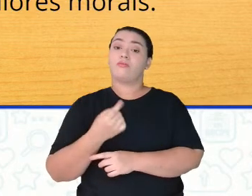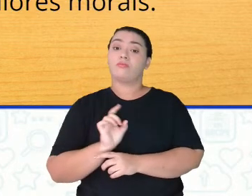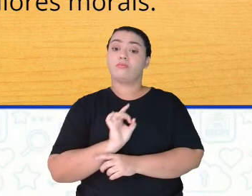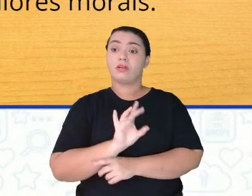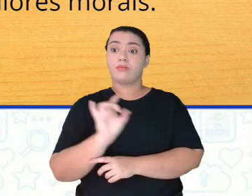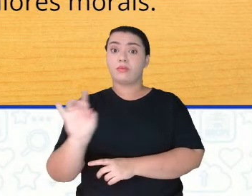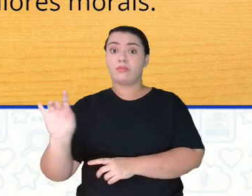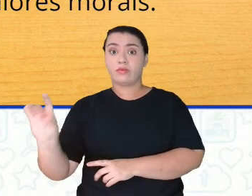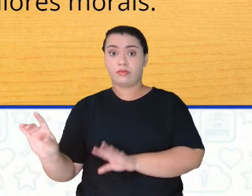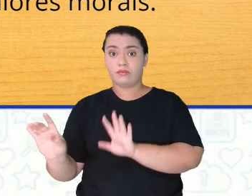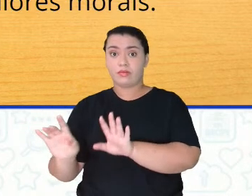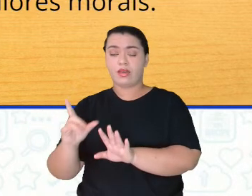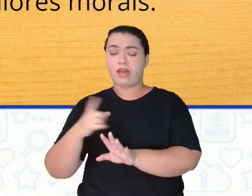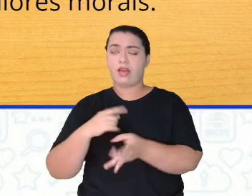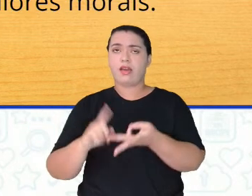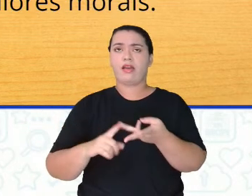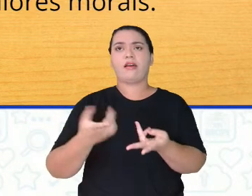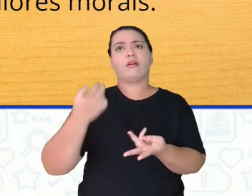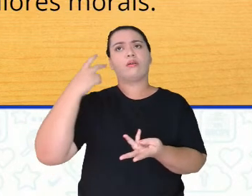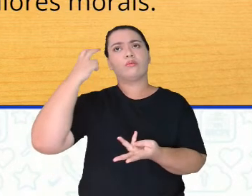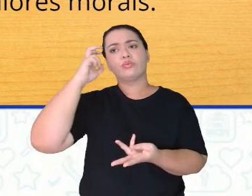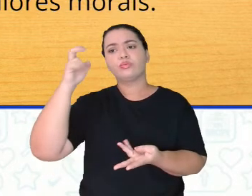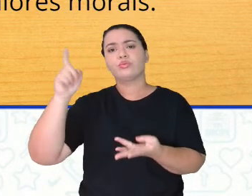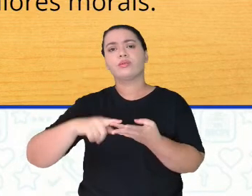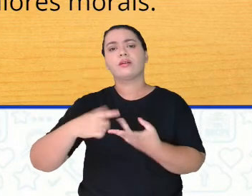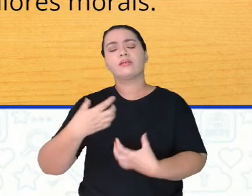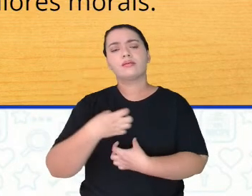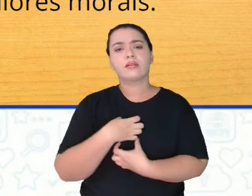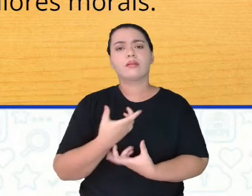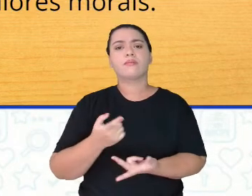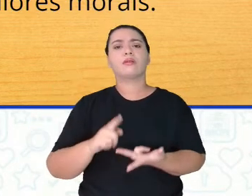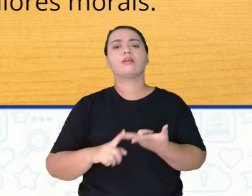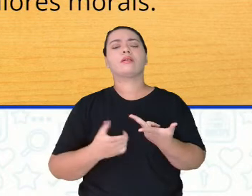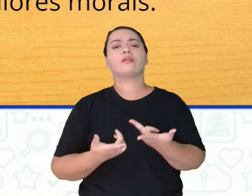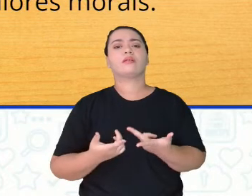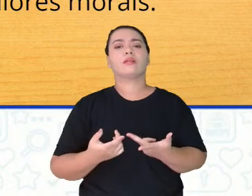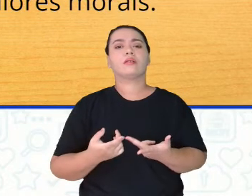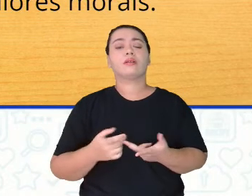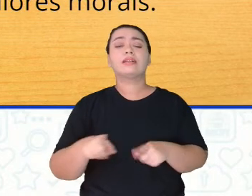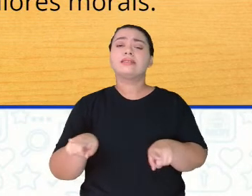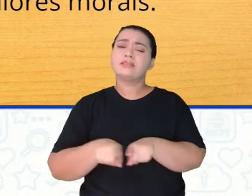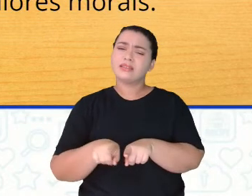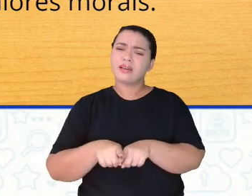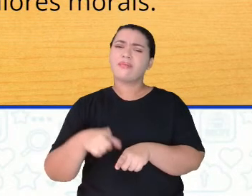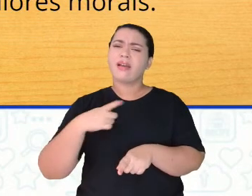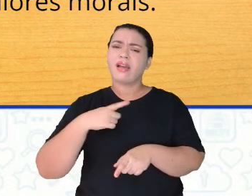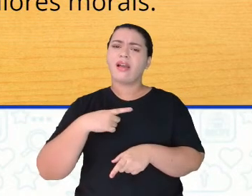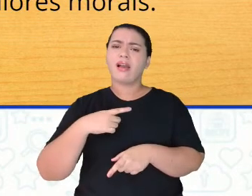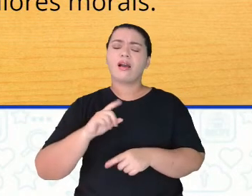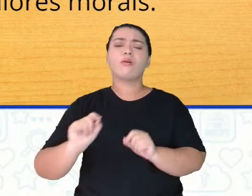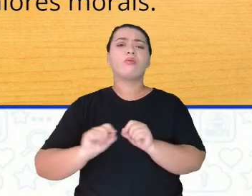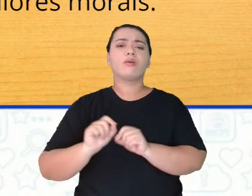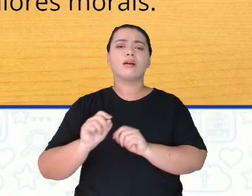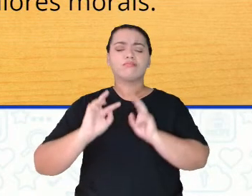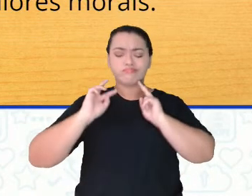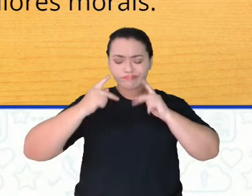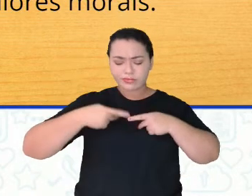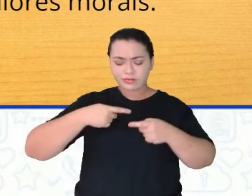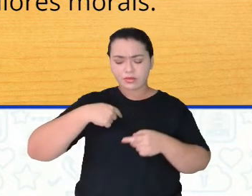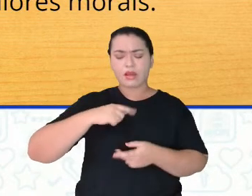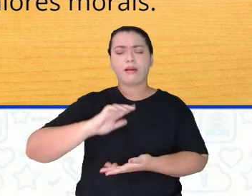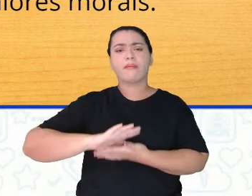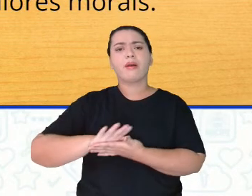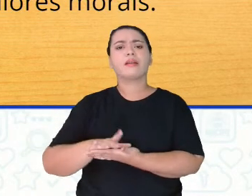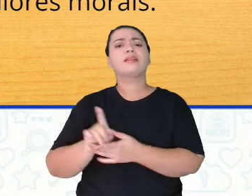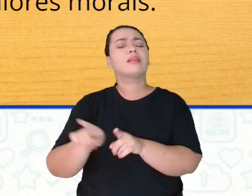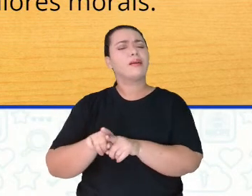tendo como base fatores culturais, sentimentais, ideologias e preconceitos pessoais, normalmente relacionados aos valores